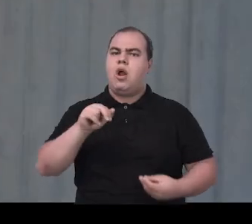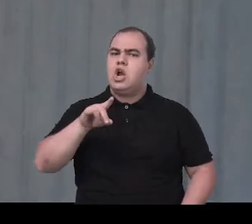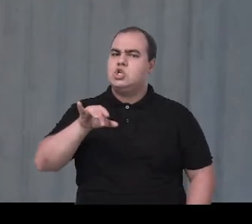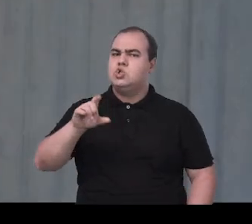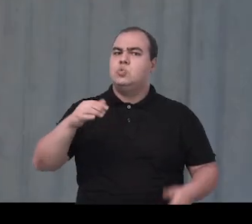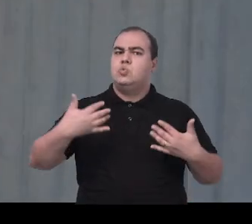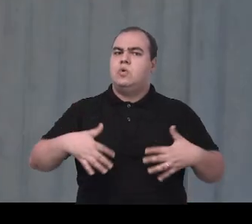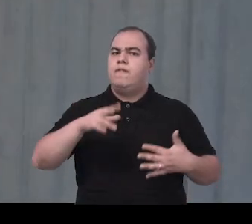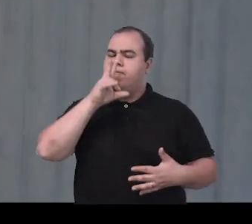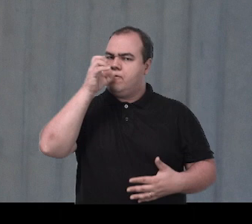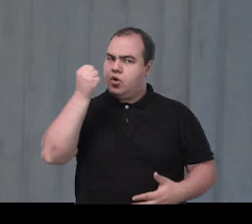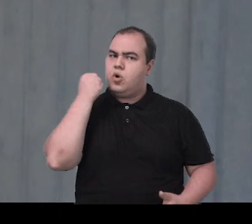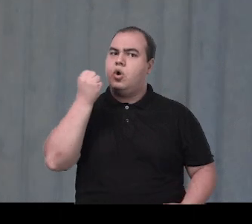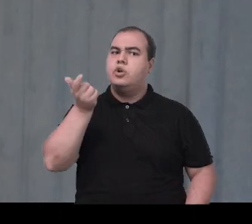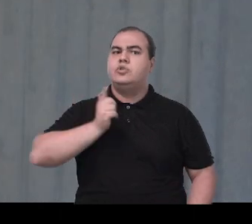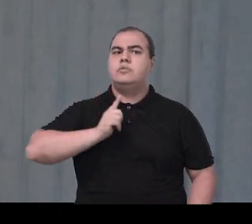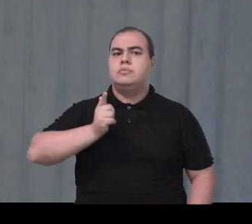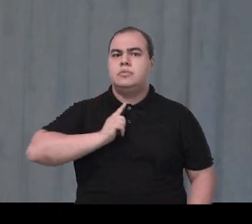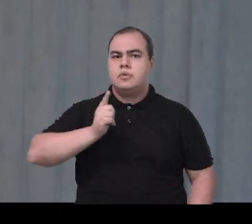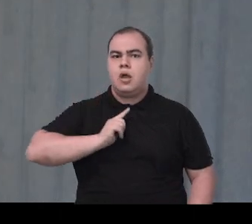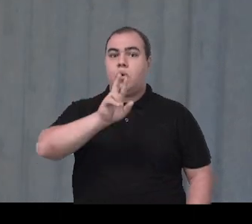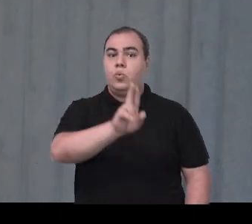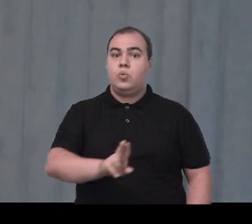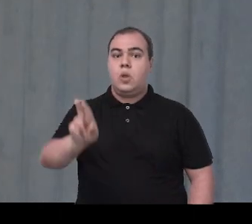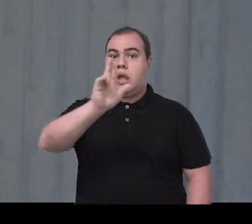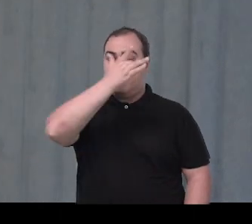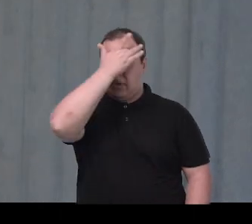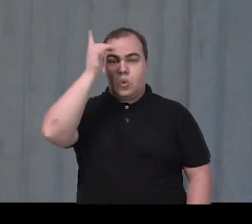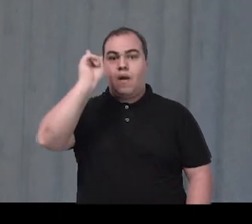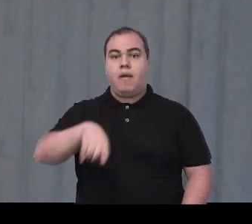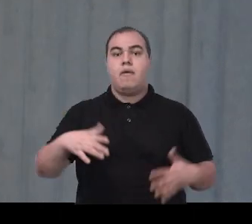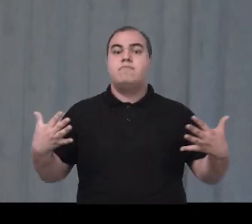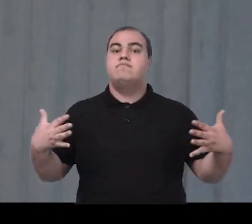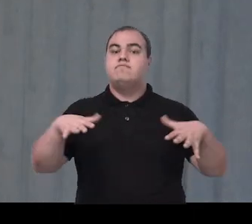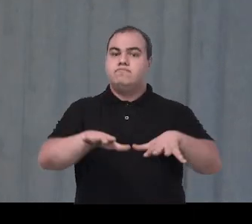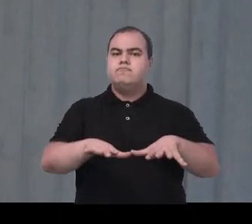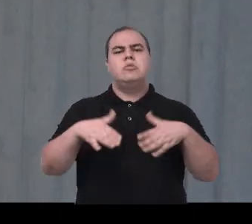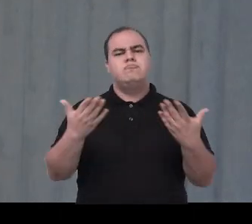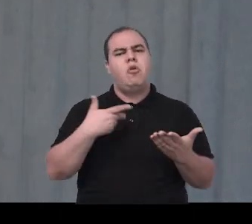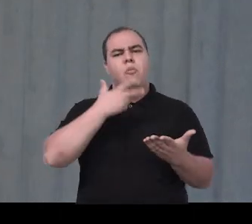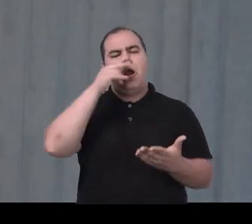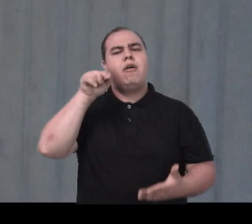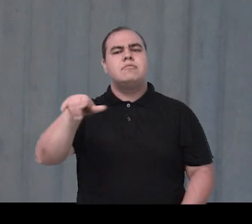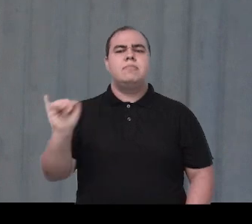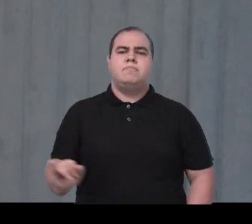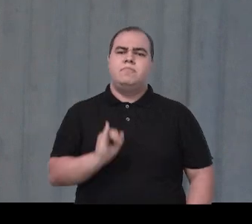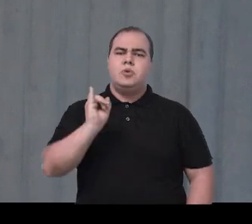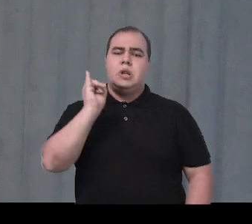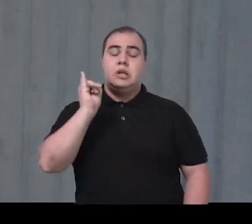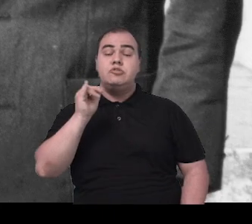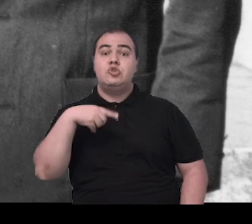uma veia muito forte, que além do tratamento do usuário de transtorno mental, que é a questão da inclusão social. As imagens